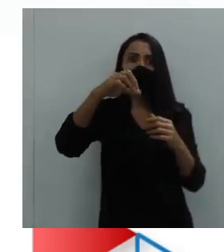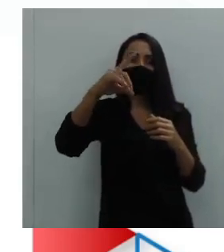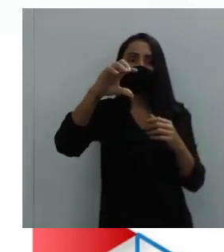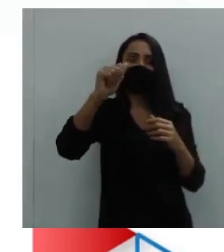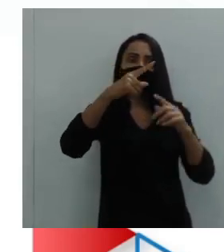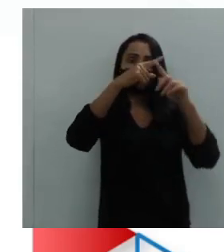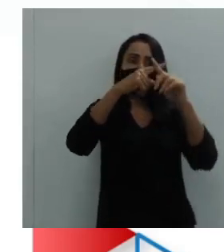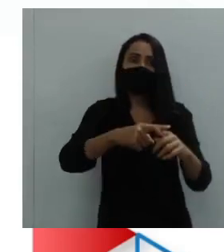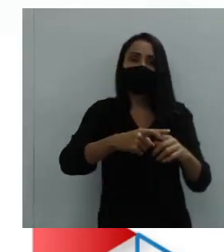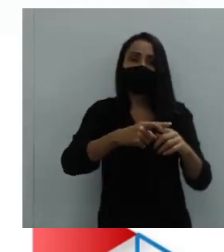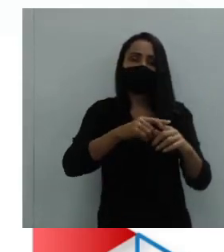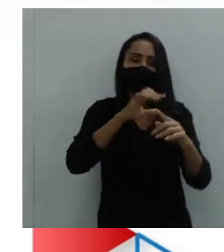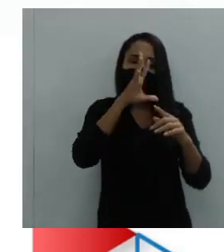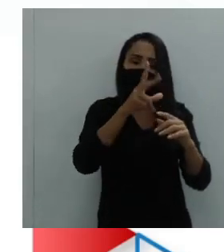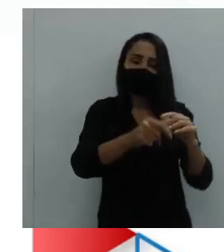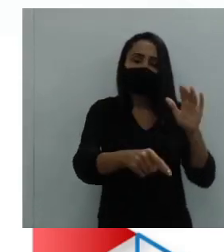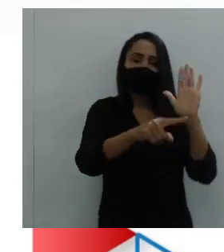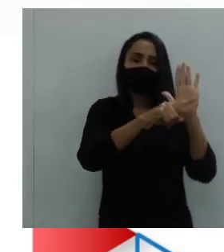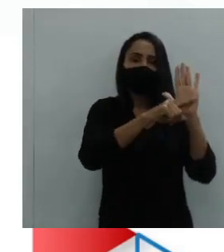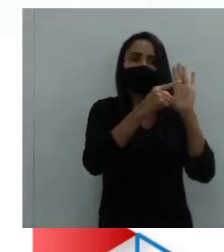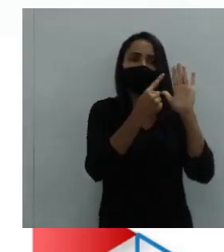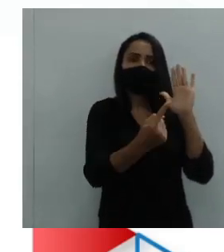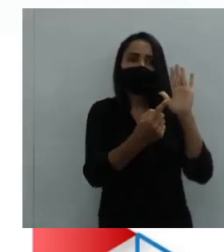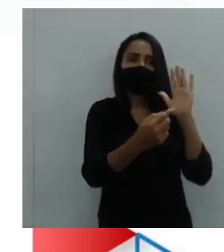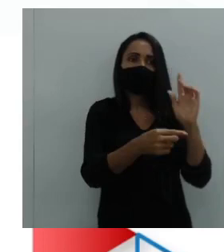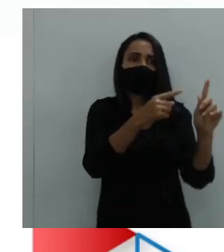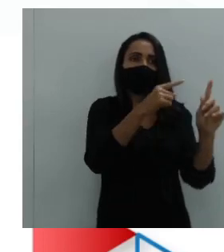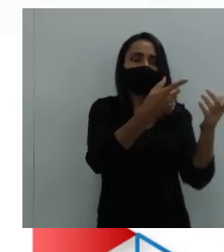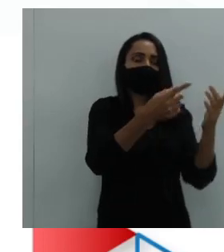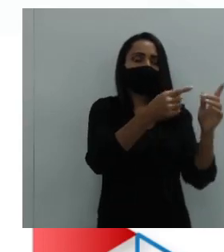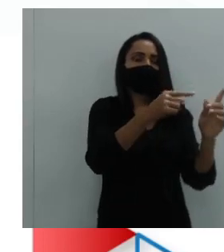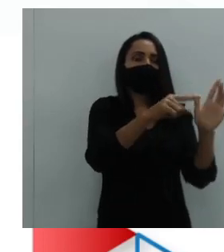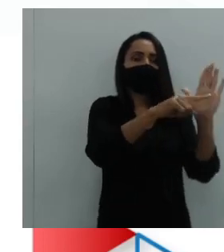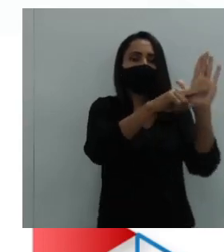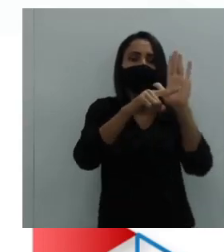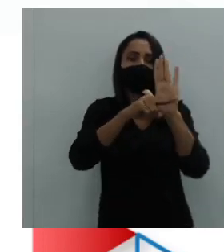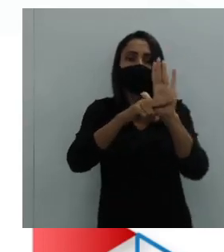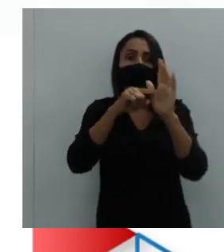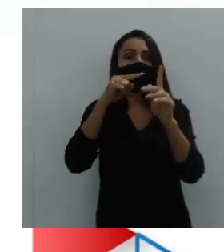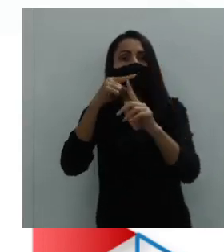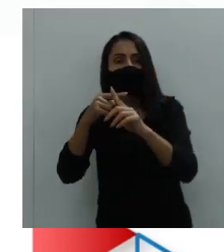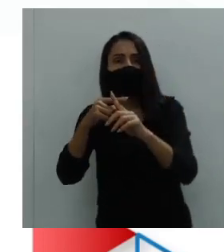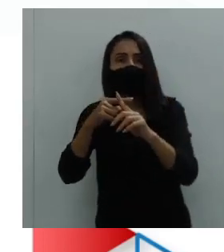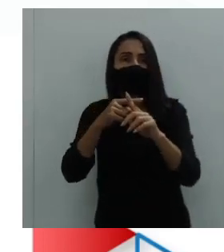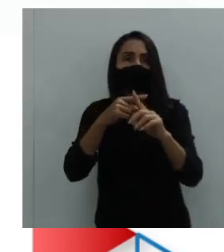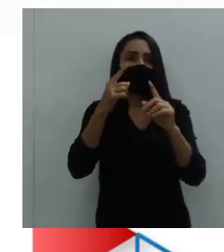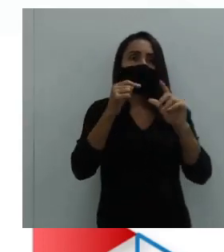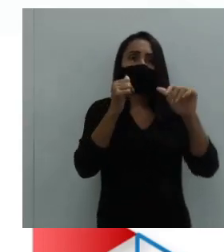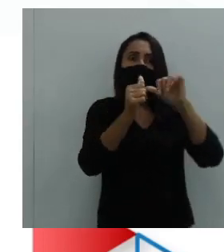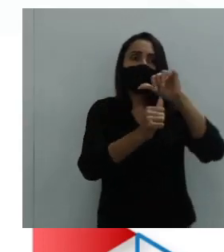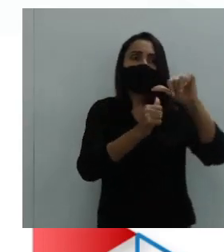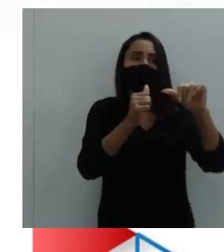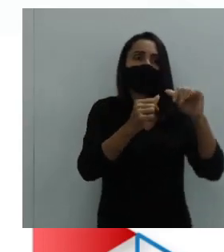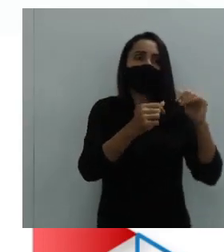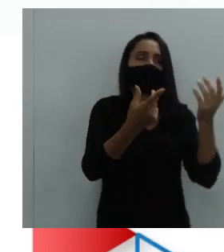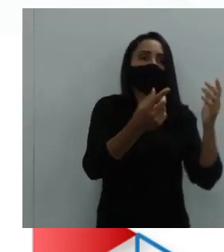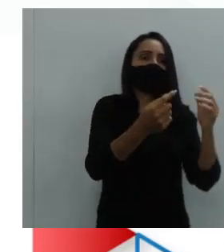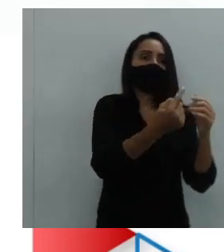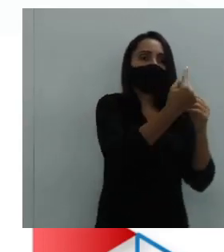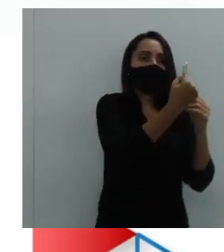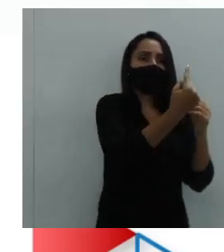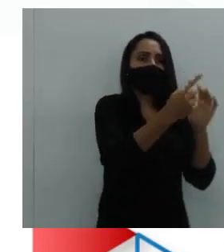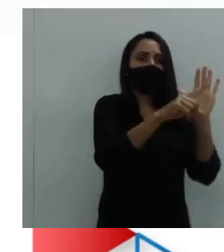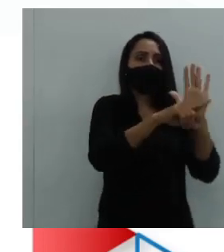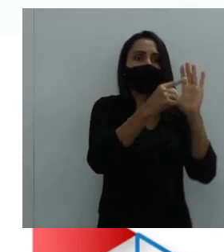multiplicar tudo por menos 1. Menos com menos dá mais. Então, eu só troco o sinal do primeiro elemento x. Vou ficar com 1 menos 1, 1